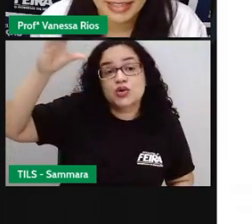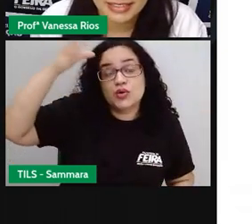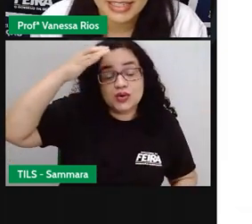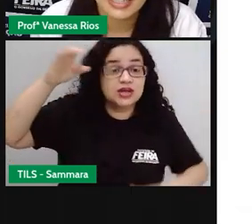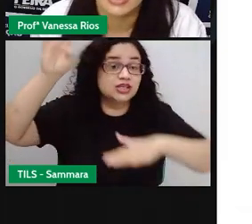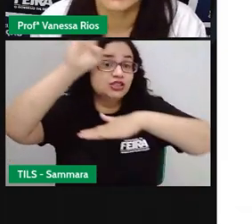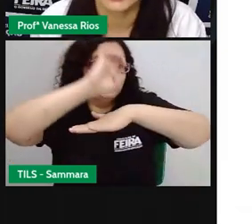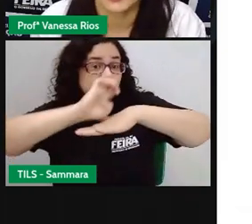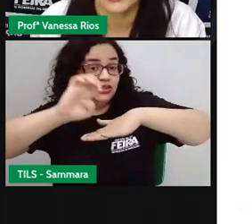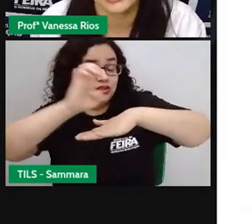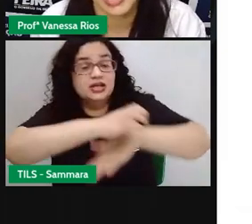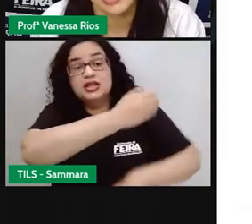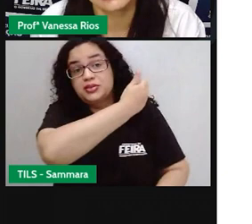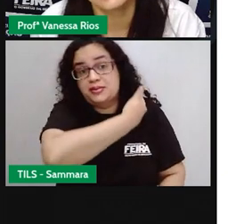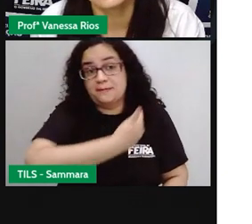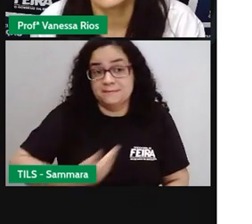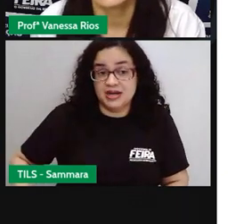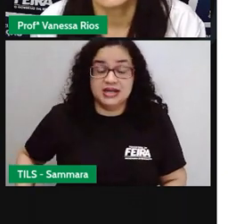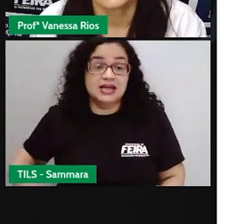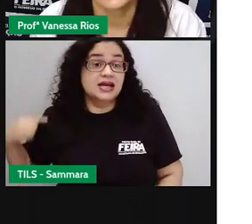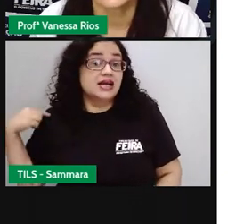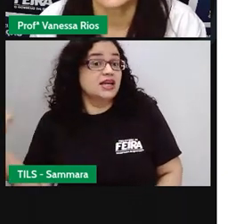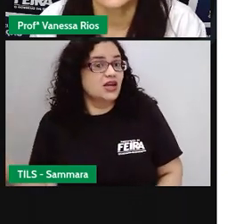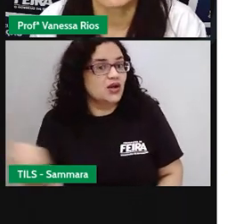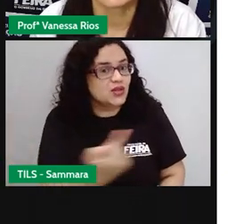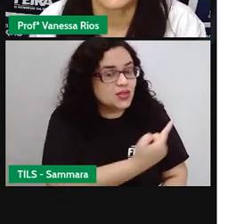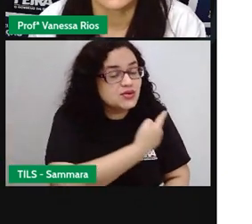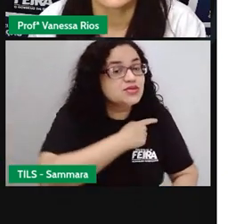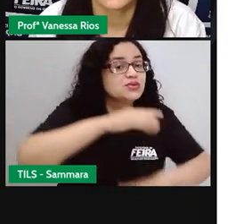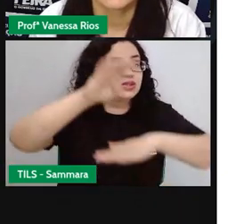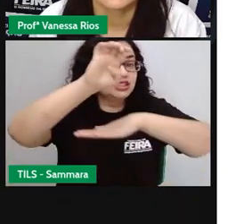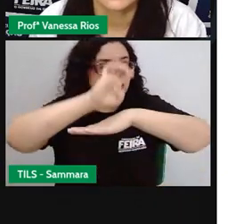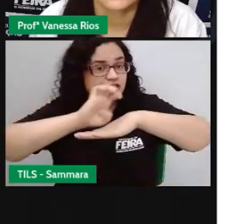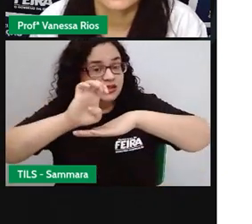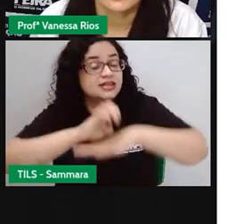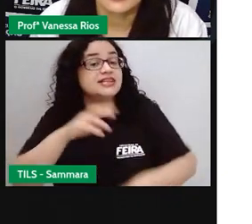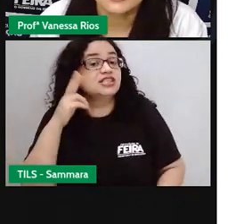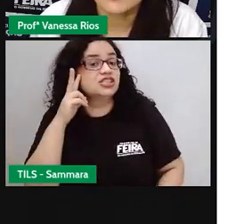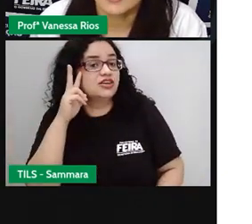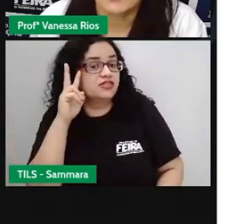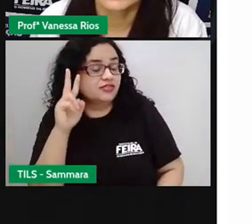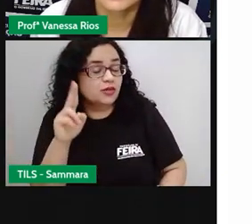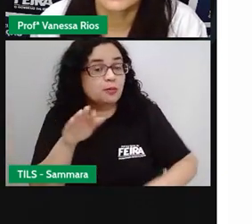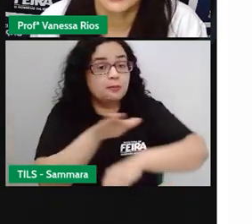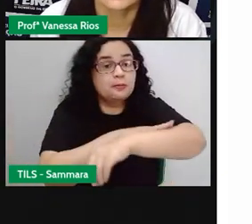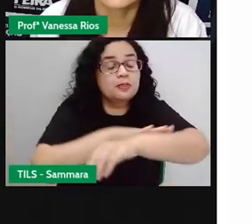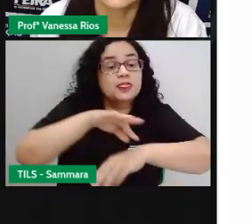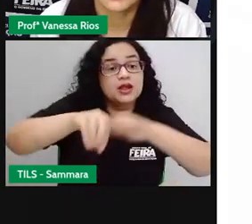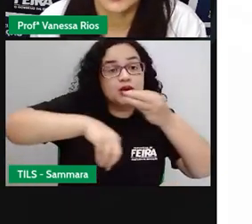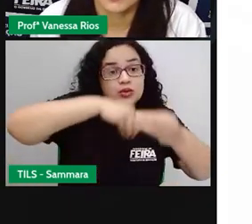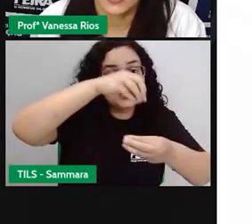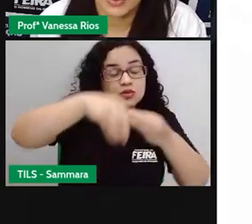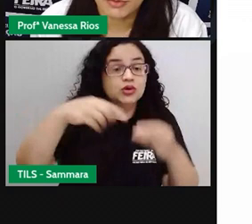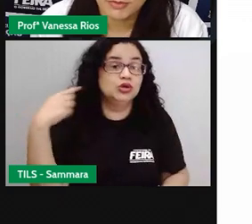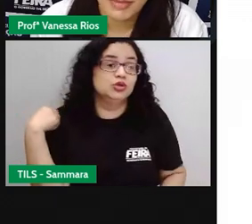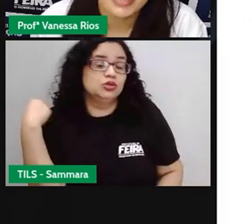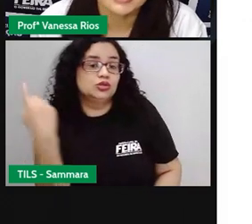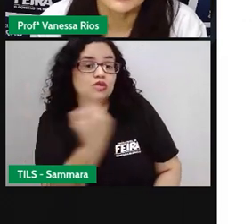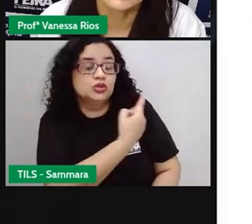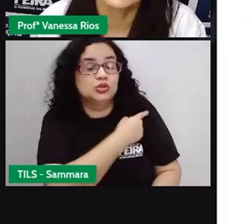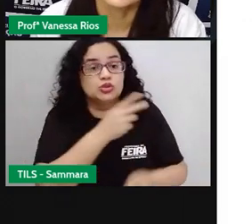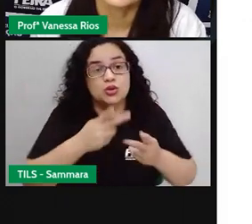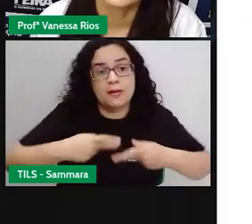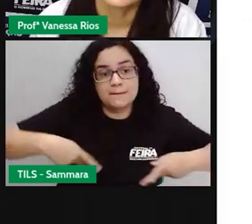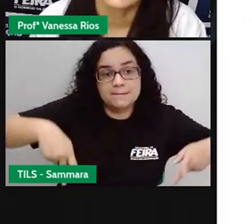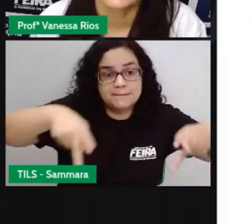estado da Bahia, que é o nosso estado, a gente já viu aí sobre as etnias formadoras aí do nosso povo